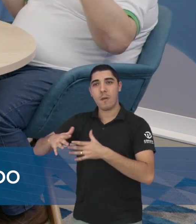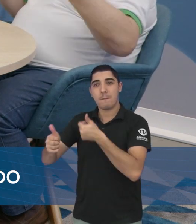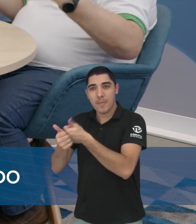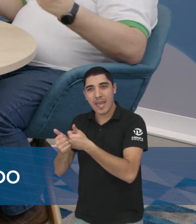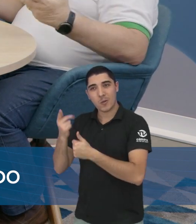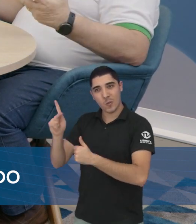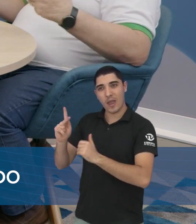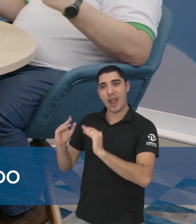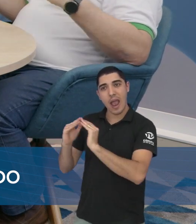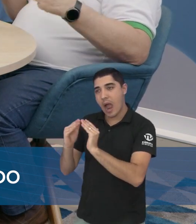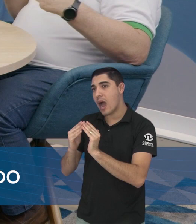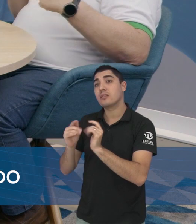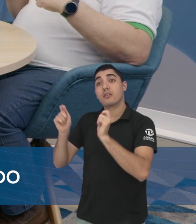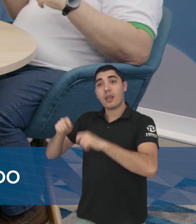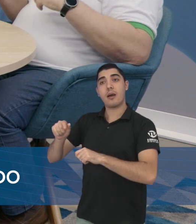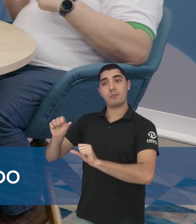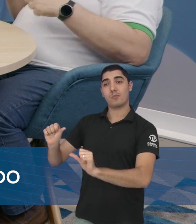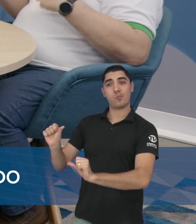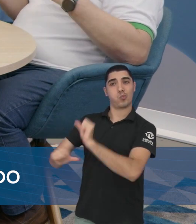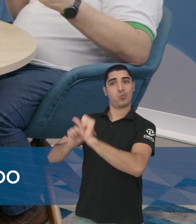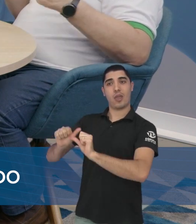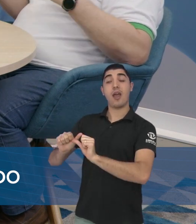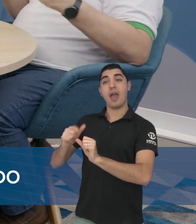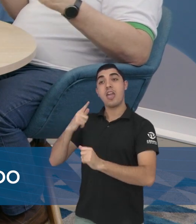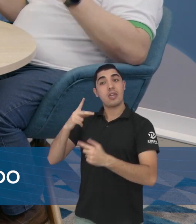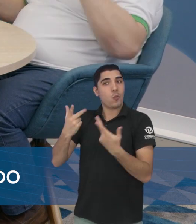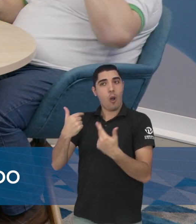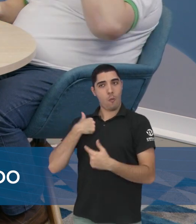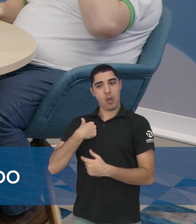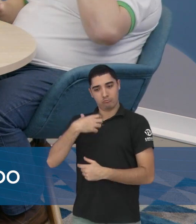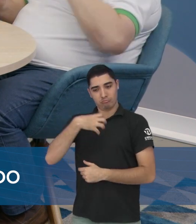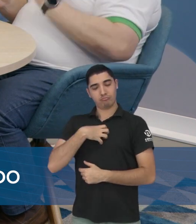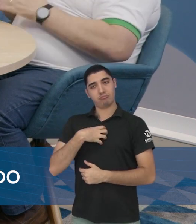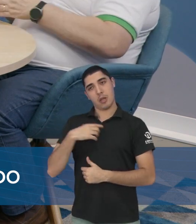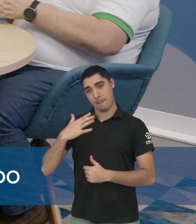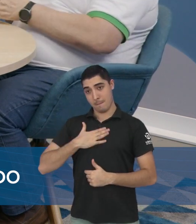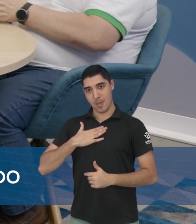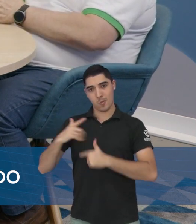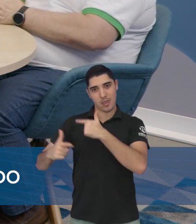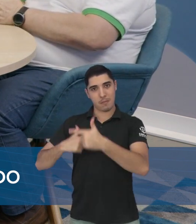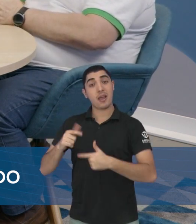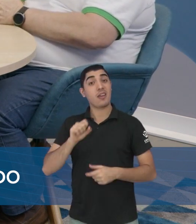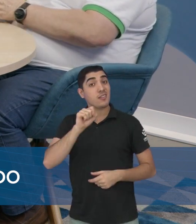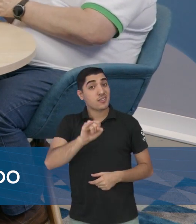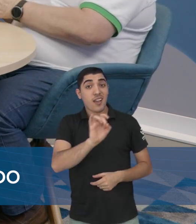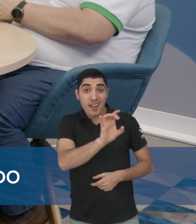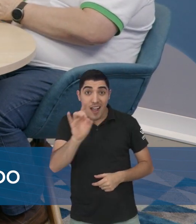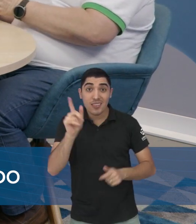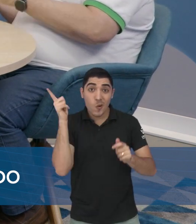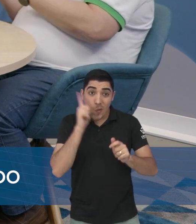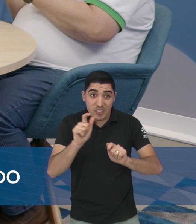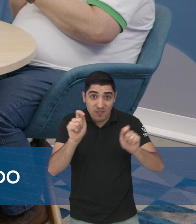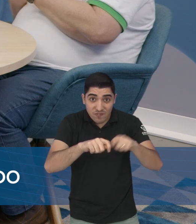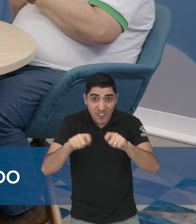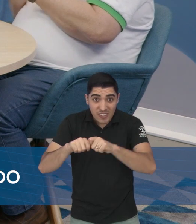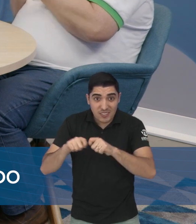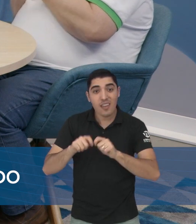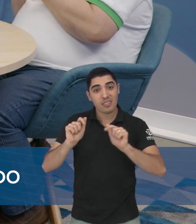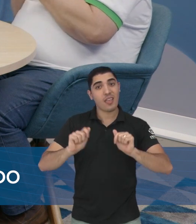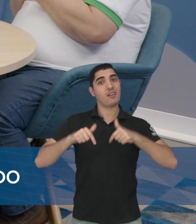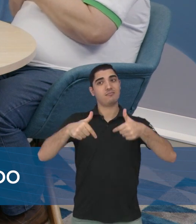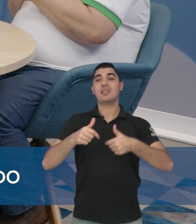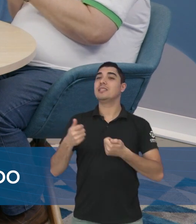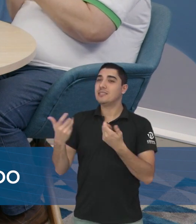eu acredito muito nisso. Isso me impulsiona muito no meu trabalho, entendeu? Se todo gente- mundo fizer isso, né? Exatamente. mundo Cada que a um gente que tem vive, essa